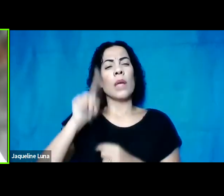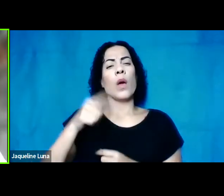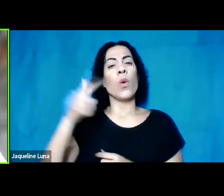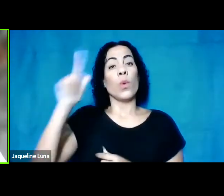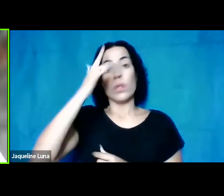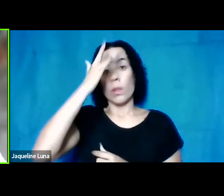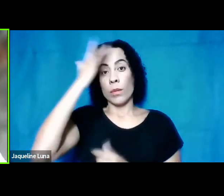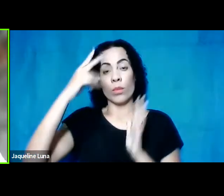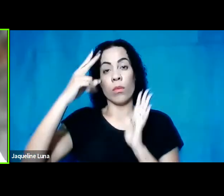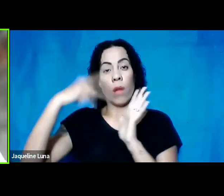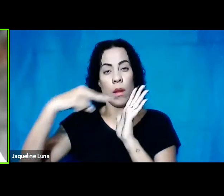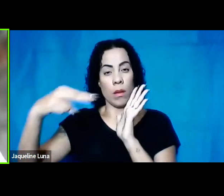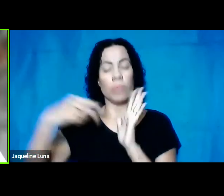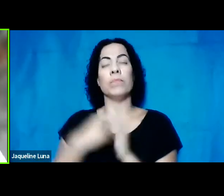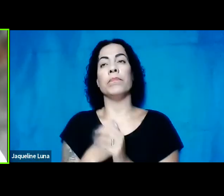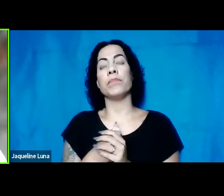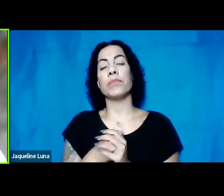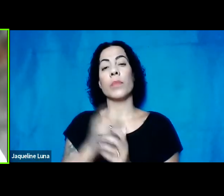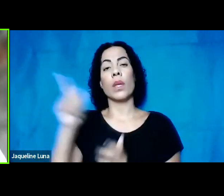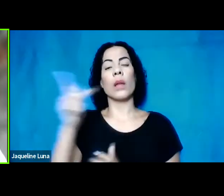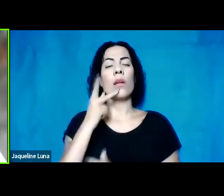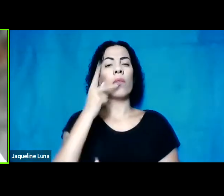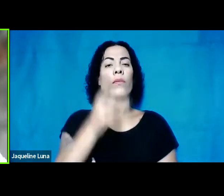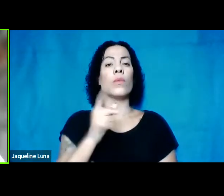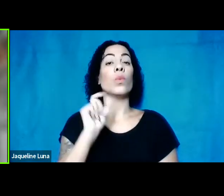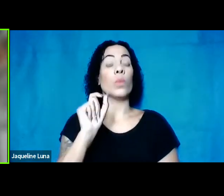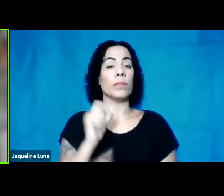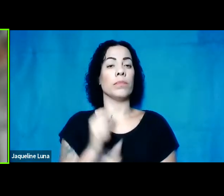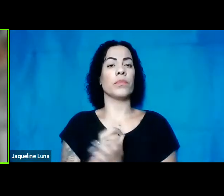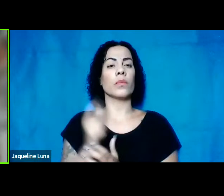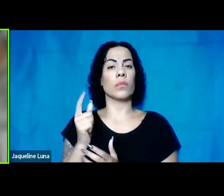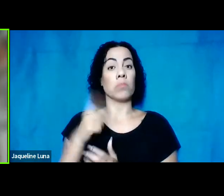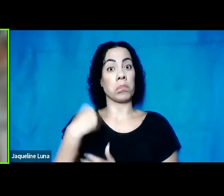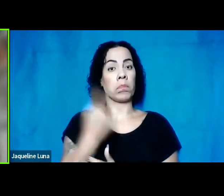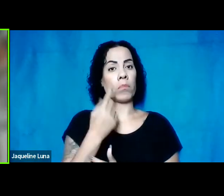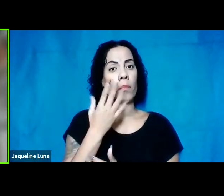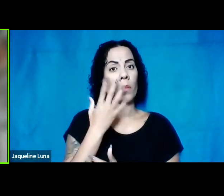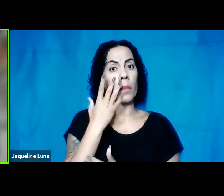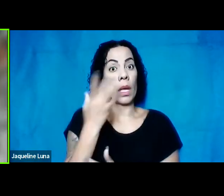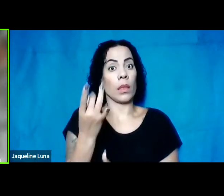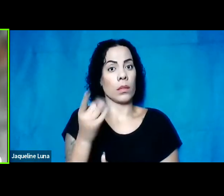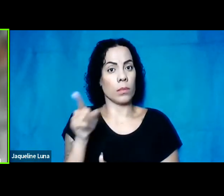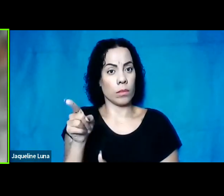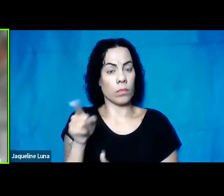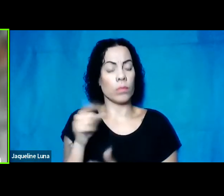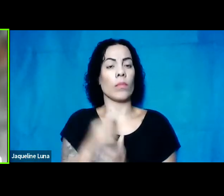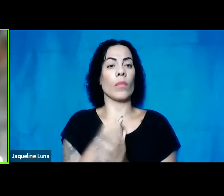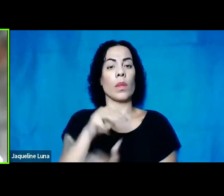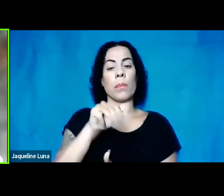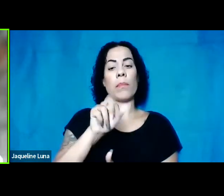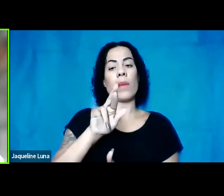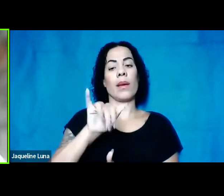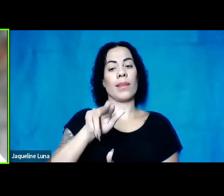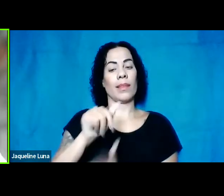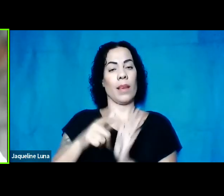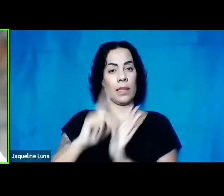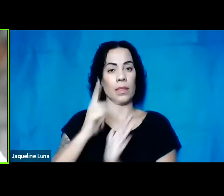leitor, né, que ele chamou atenção, e aí, quando a Marina falou, eu lembrei